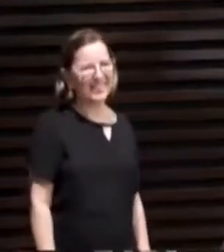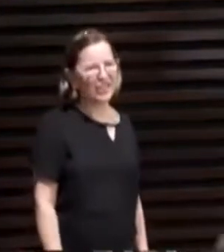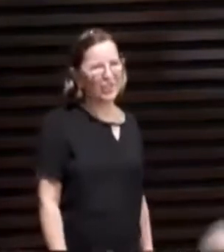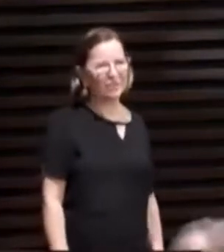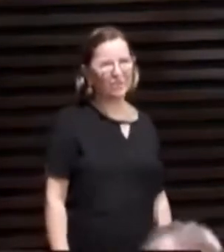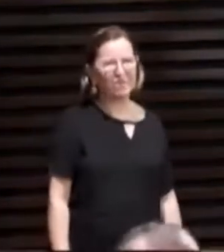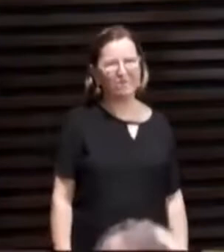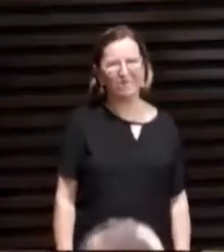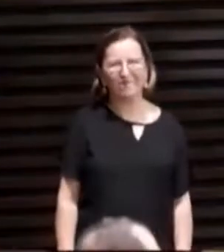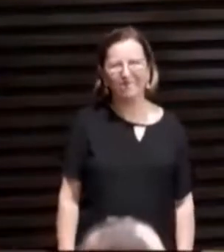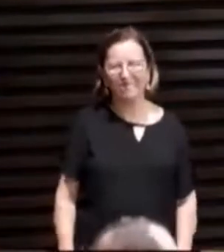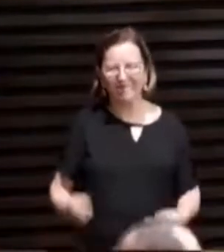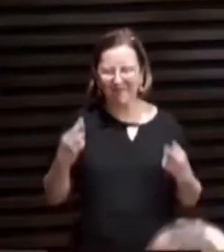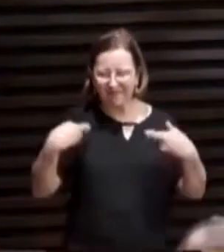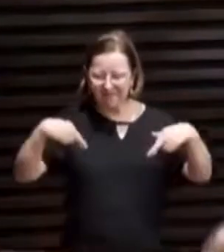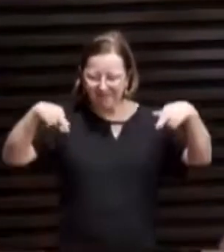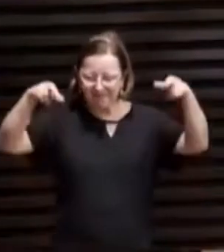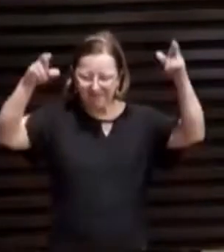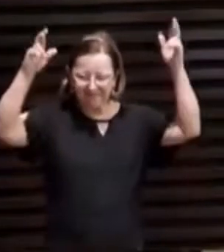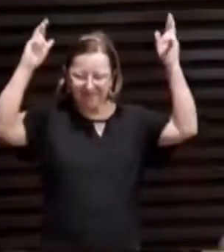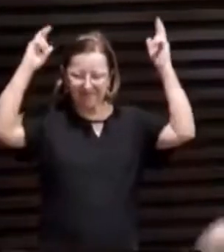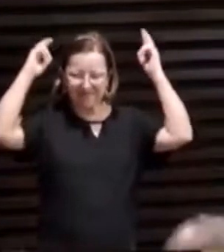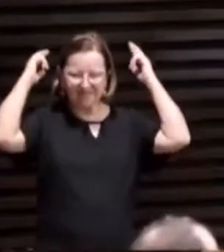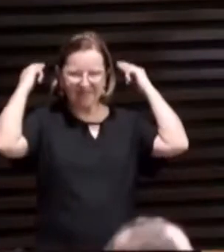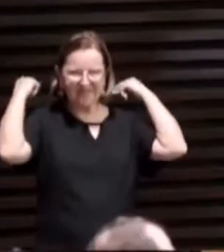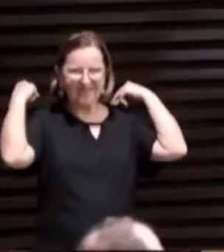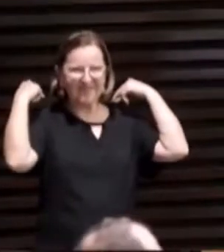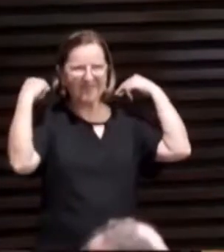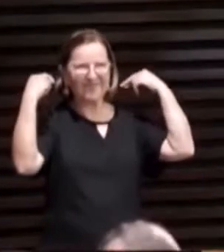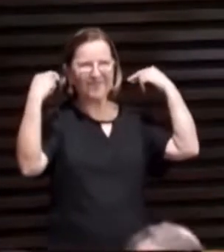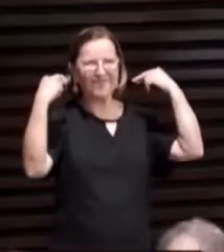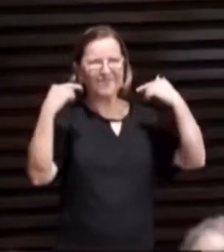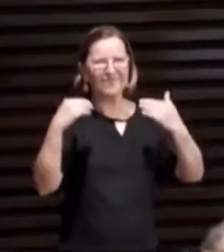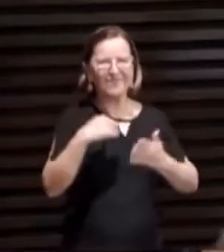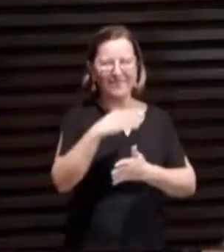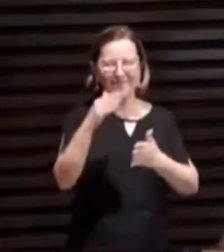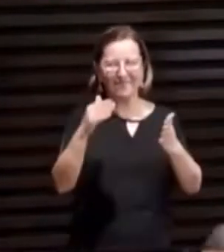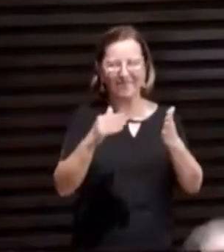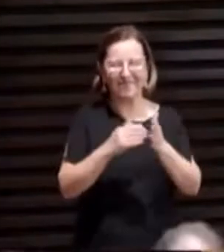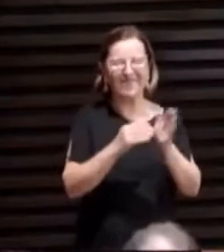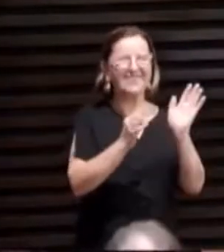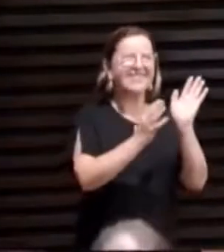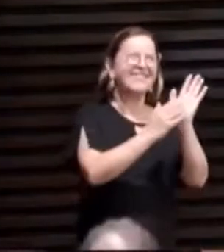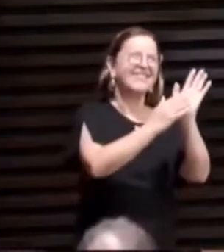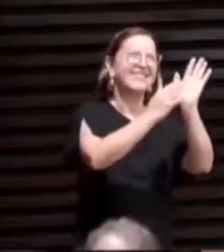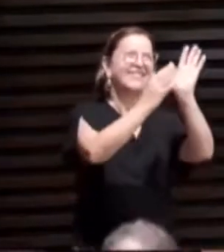e ao Cordeiro todo o